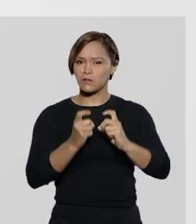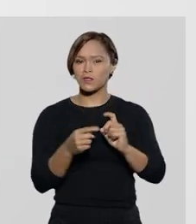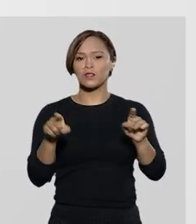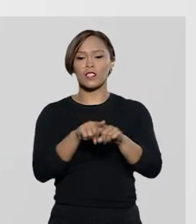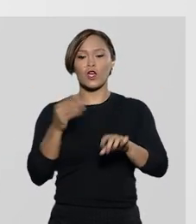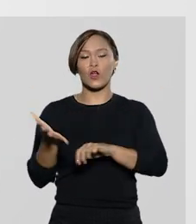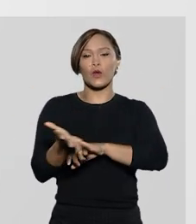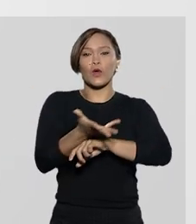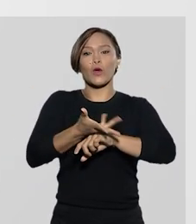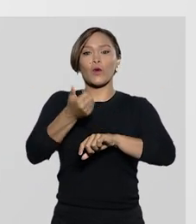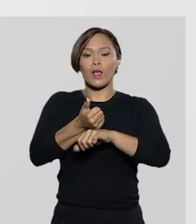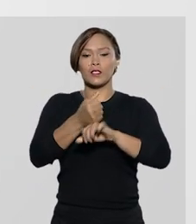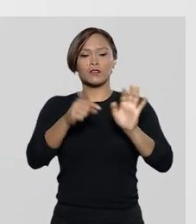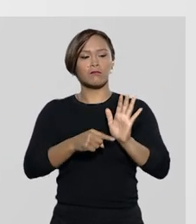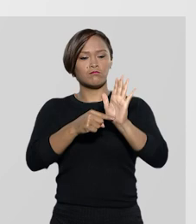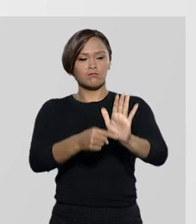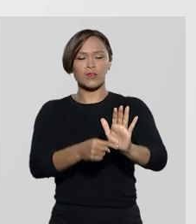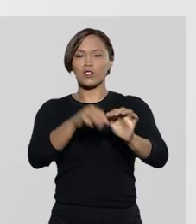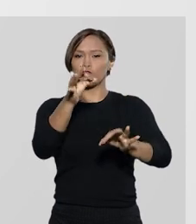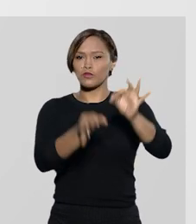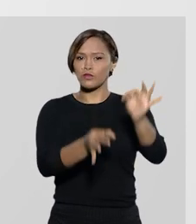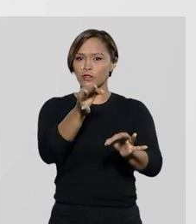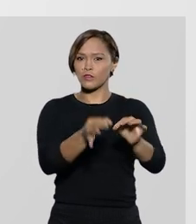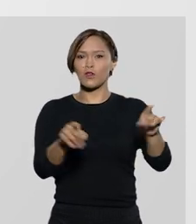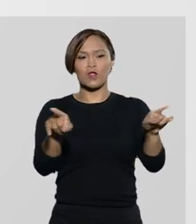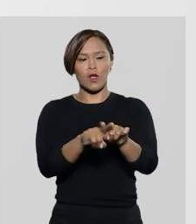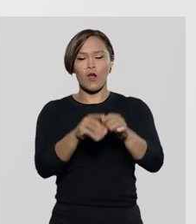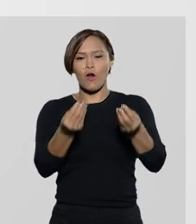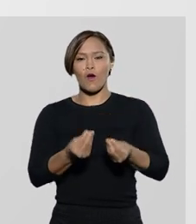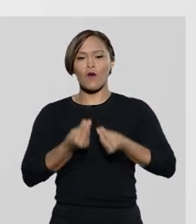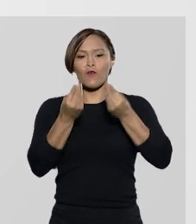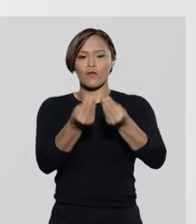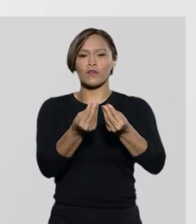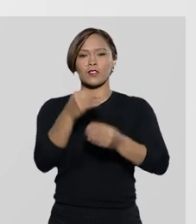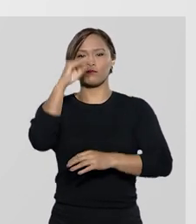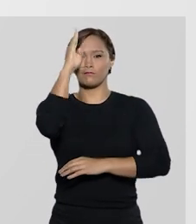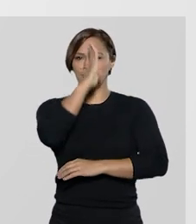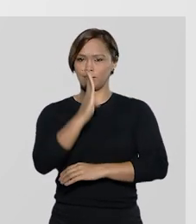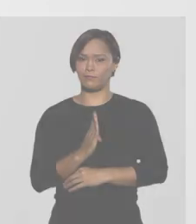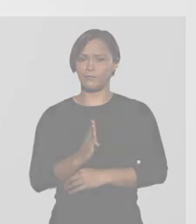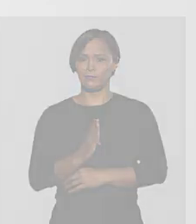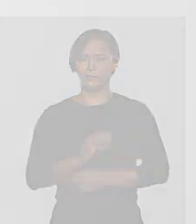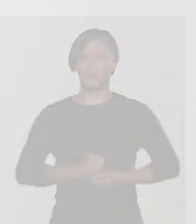e qualidade na prestação jurisdicional oferecida aos brasileiros.